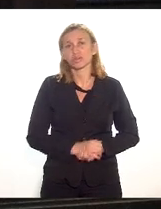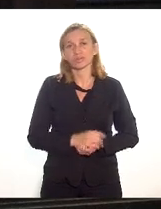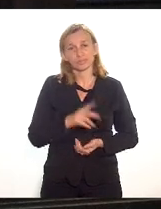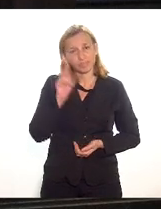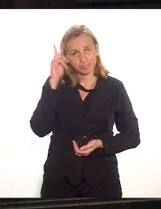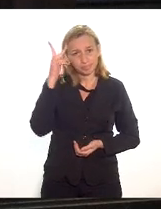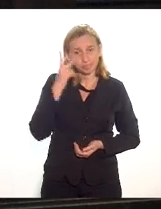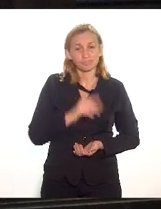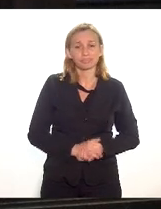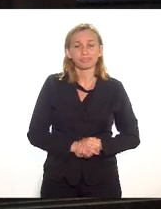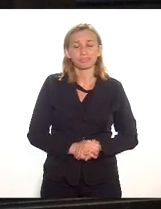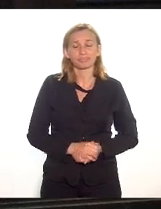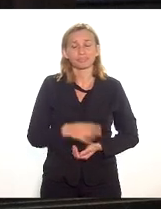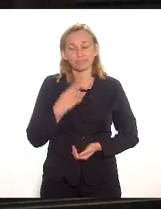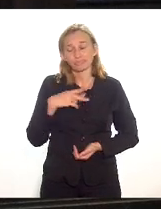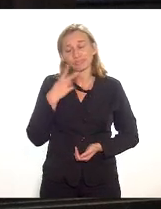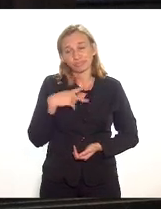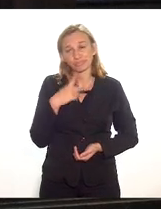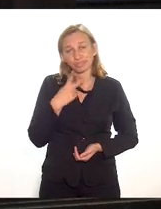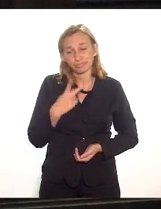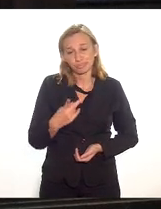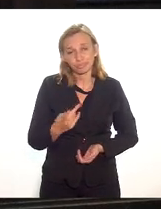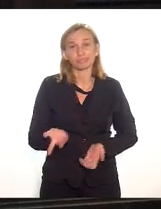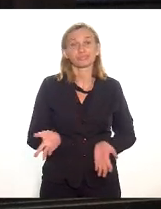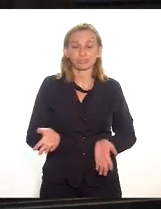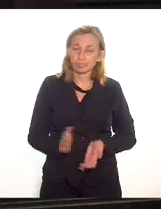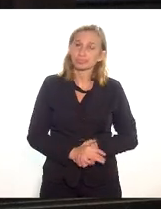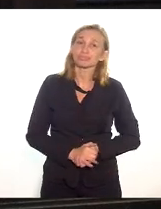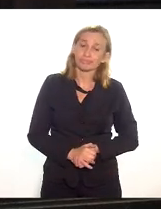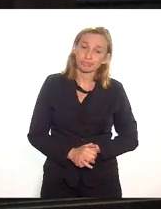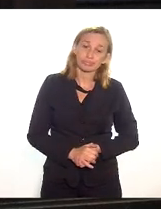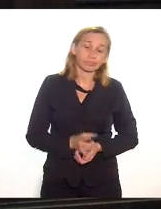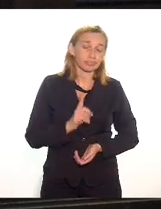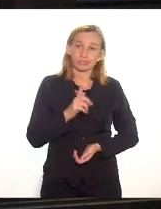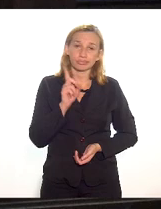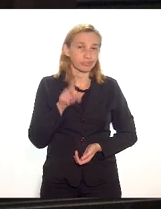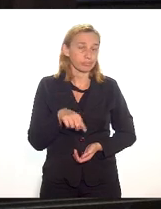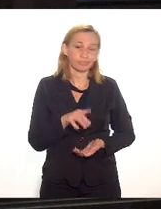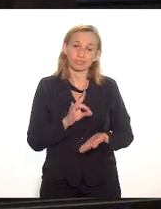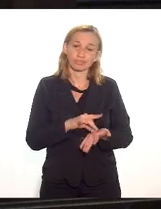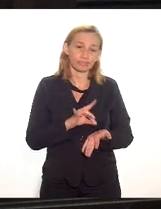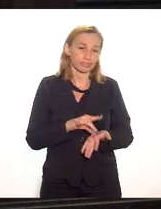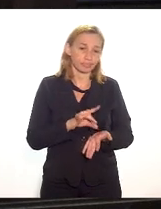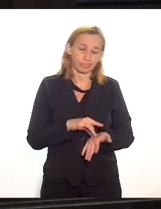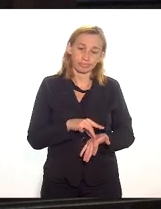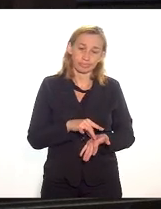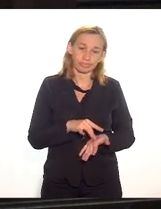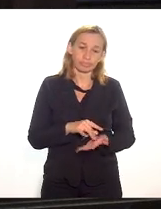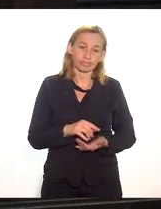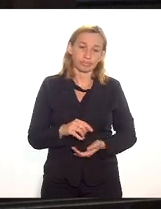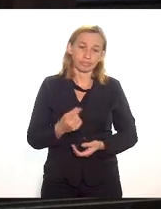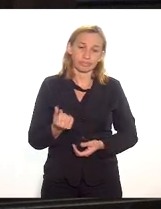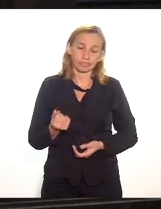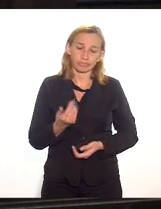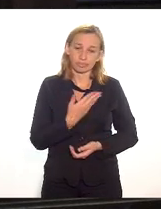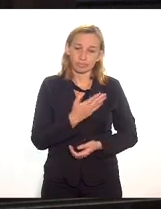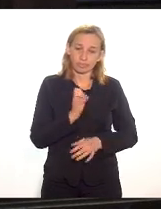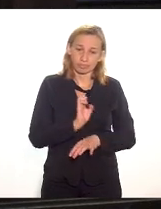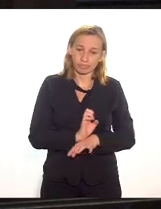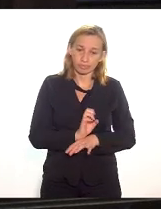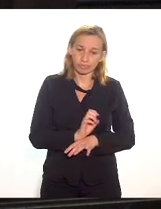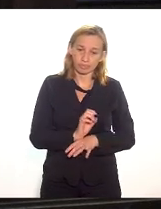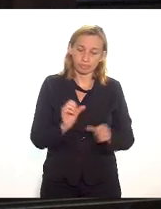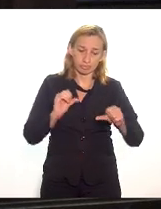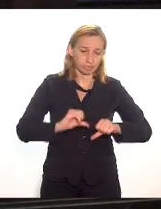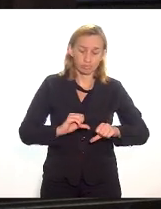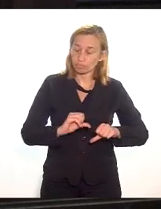mentirosa, contada tantas vezes que ganha contorno de verdade. Mas não é verdade que a máquina pública estadual esteja no sufoco por